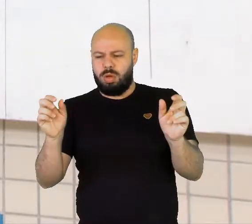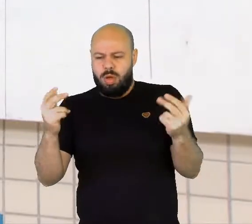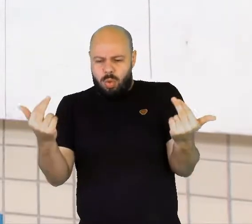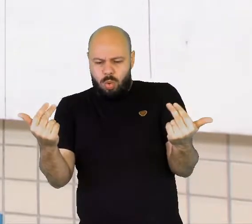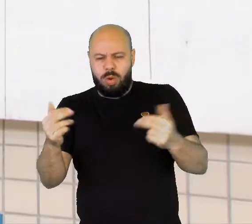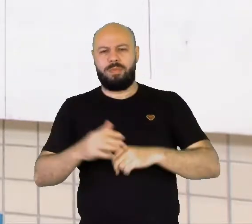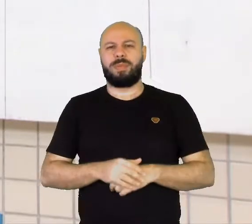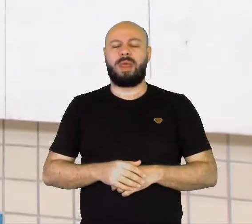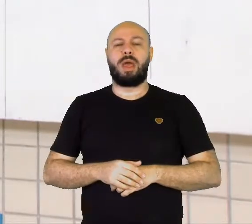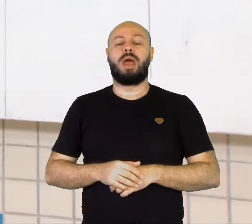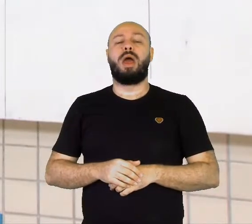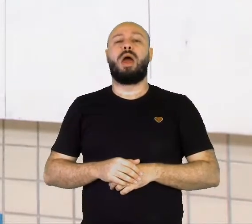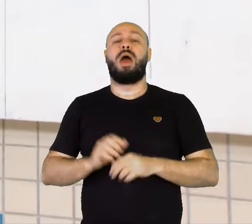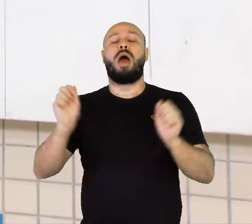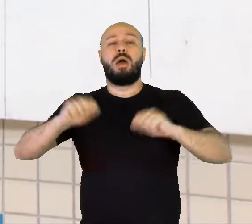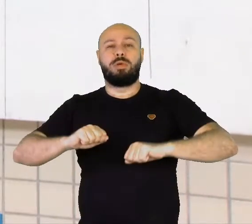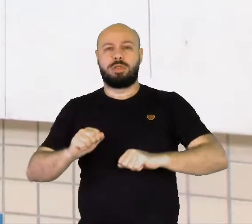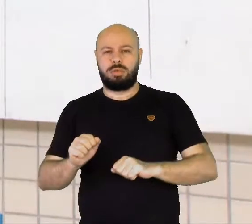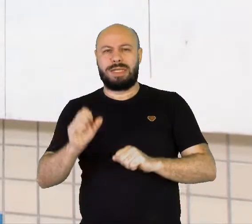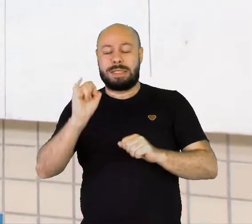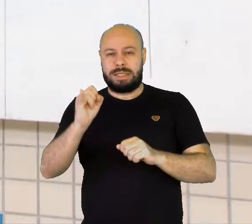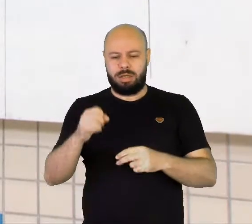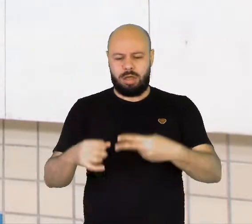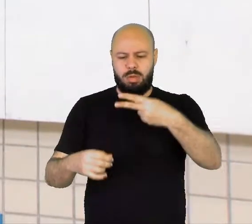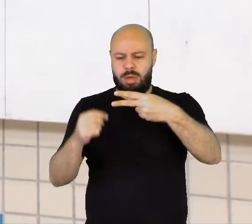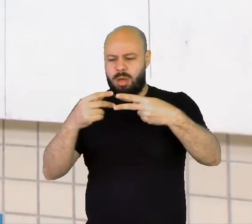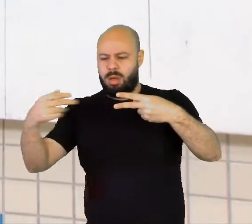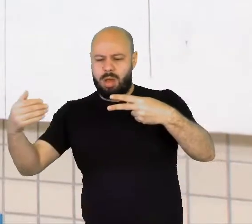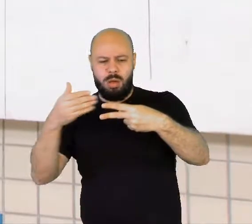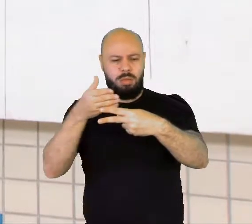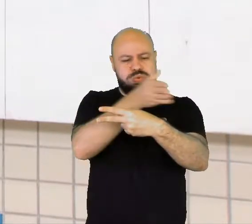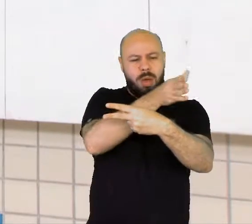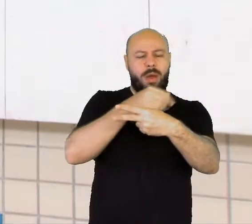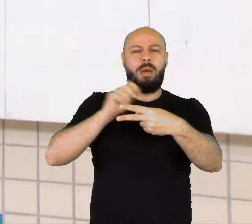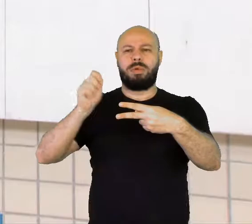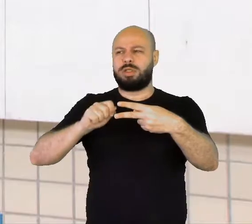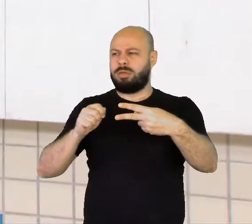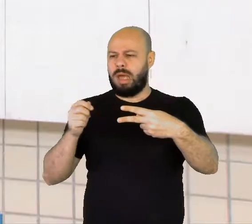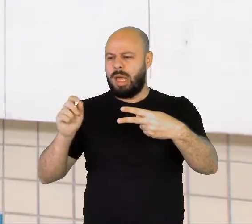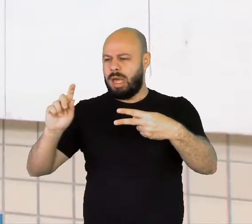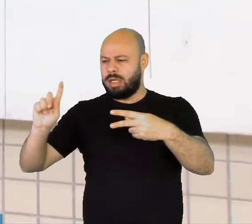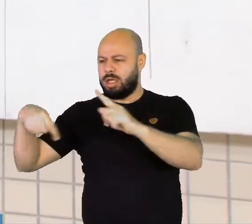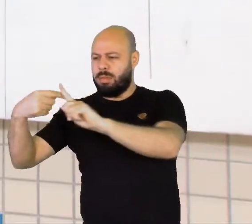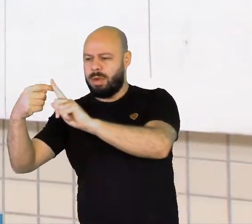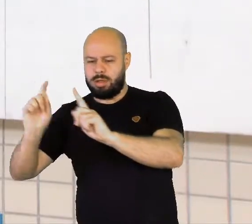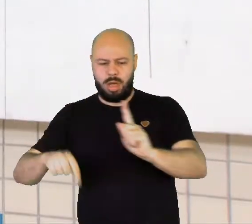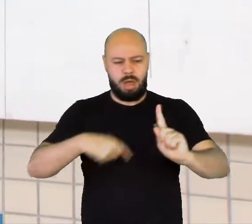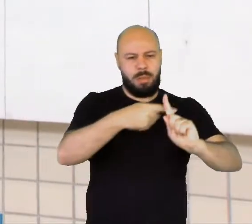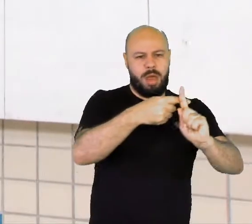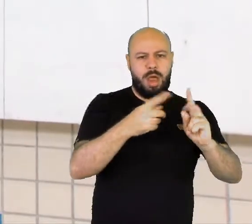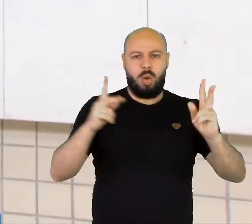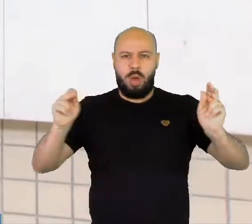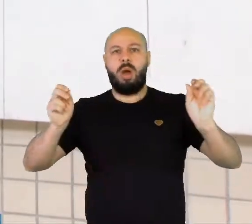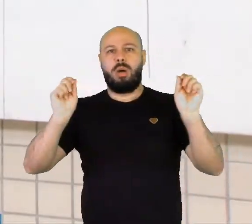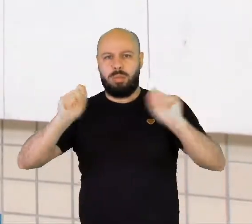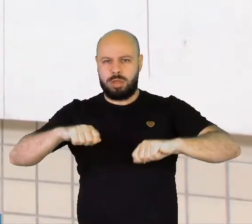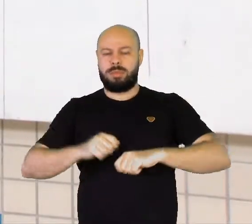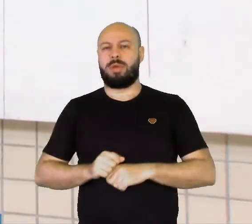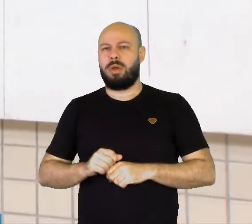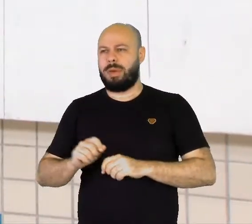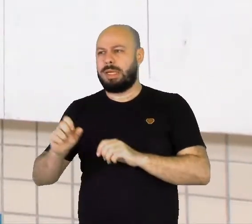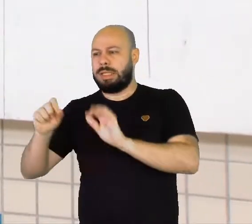subtrair a mesma quantidade em ambos os lados, que eu vou encontrar sempre equações equivalentes. Agora eu vou estar encontrando